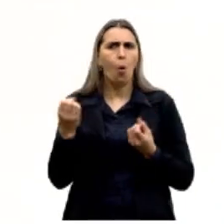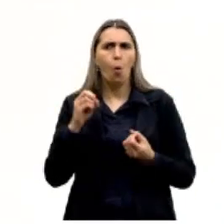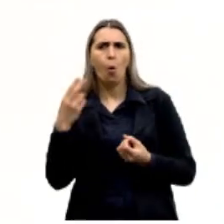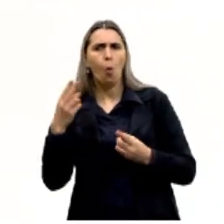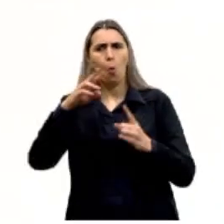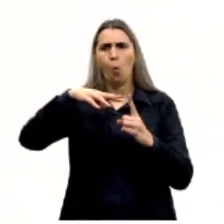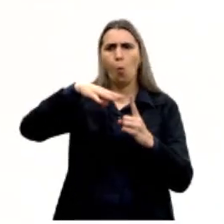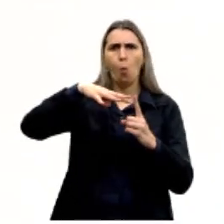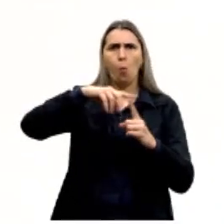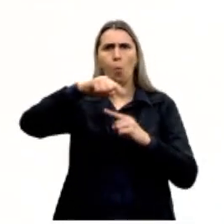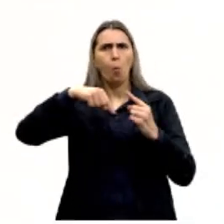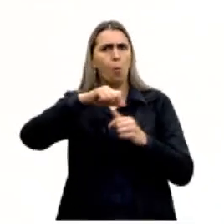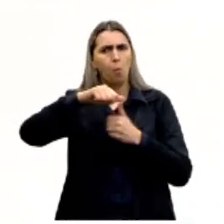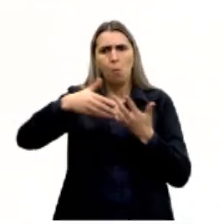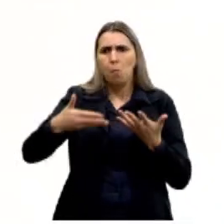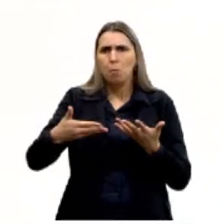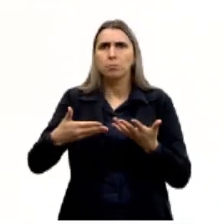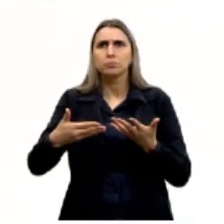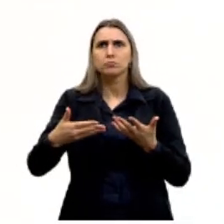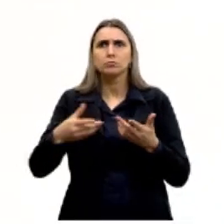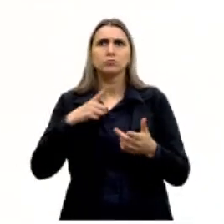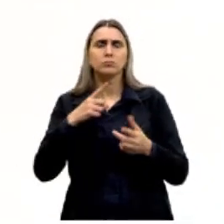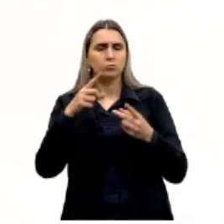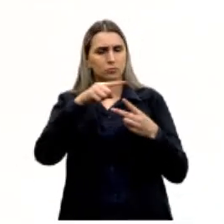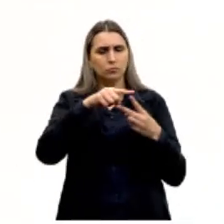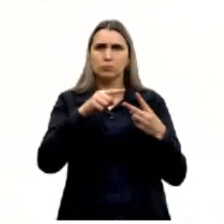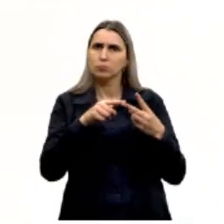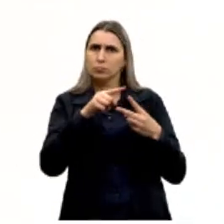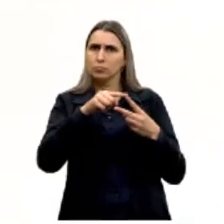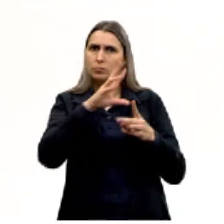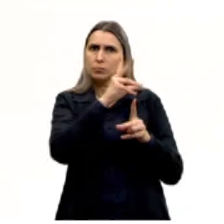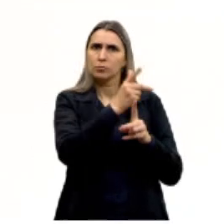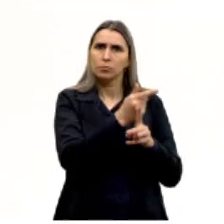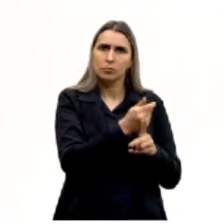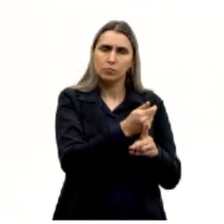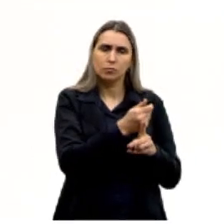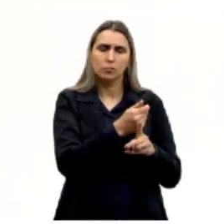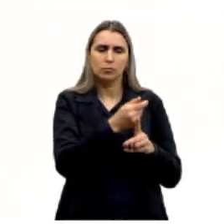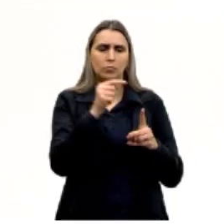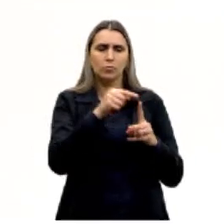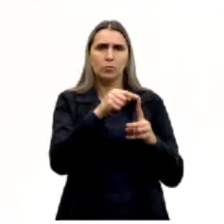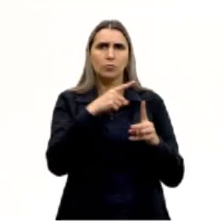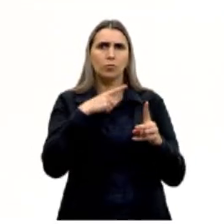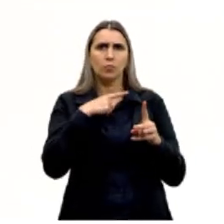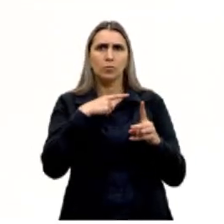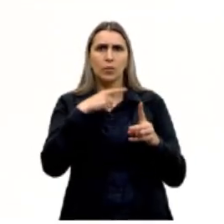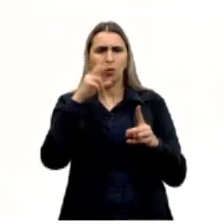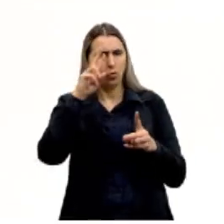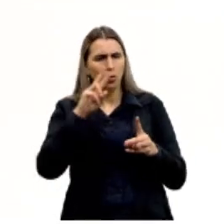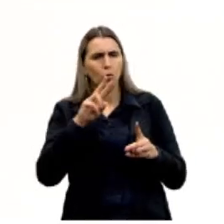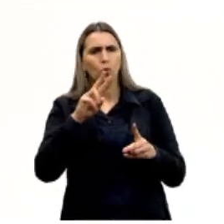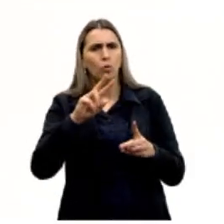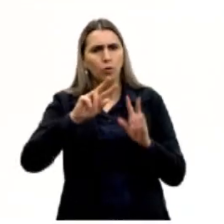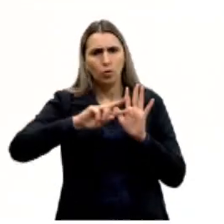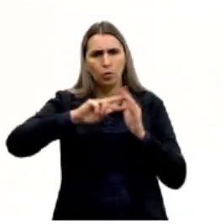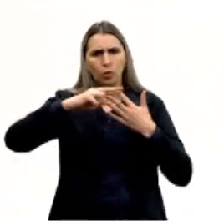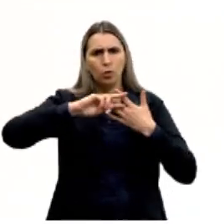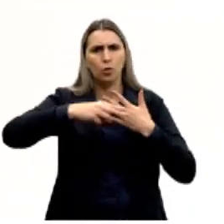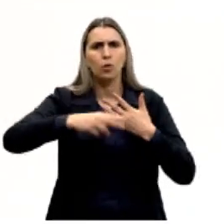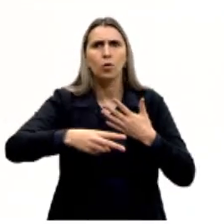mistificação e há duas espécies de artistas uma composta dos que vem as coisas em